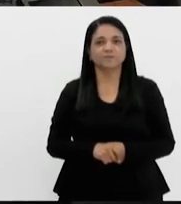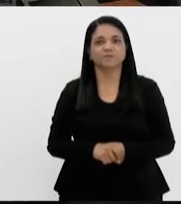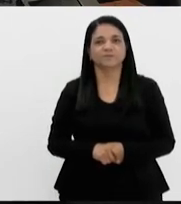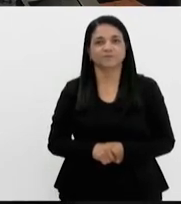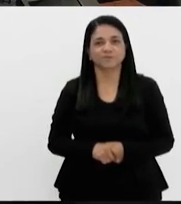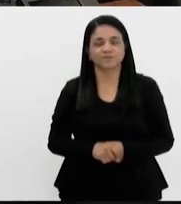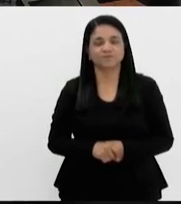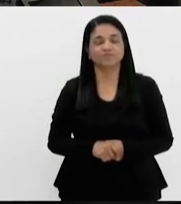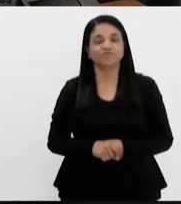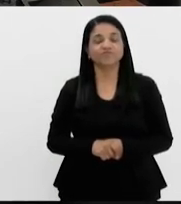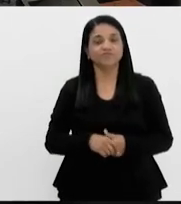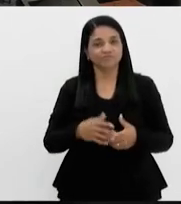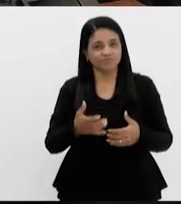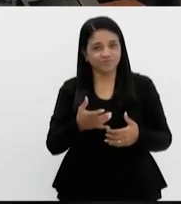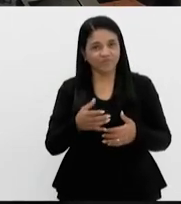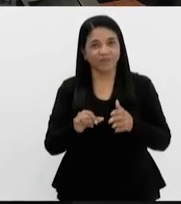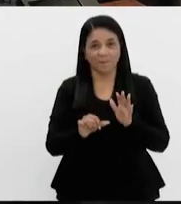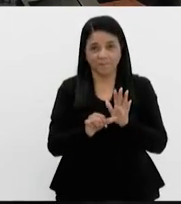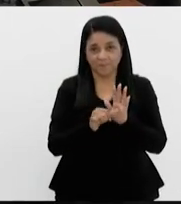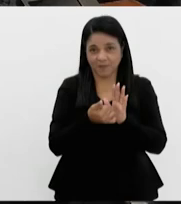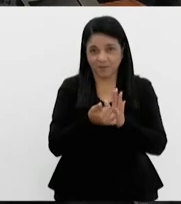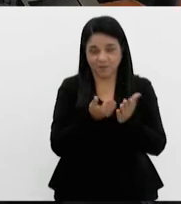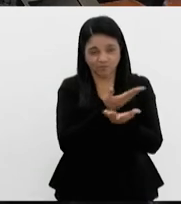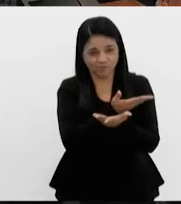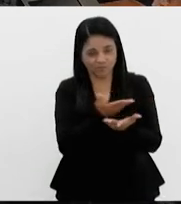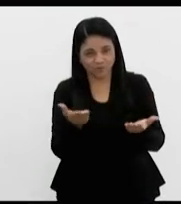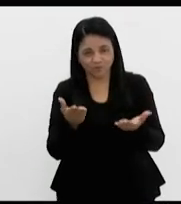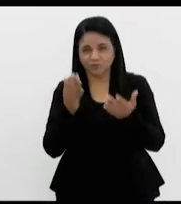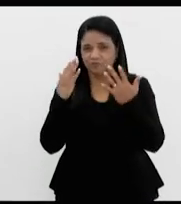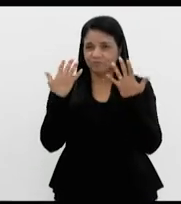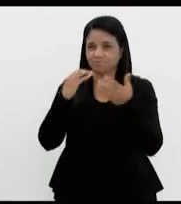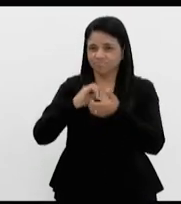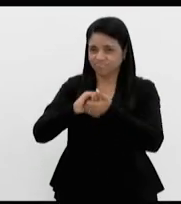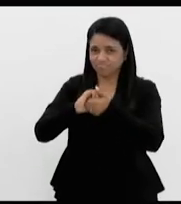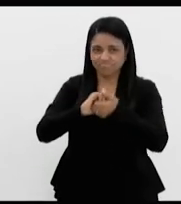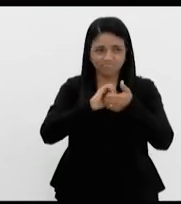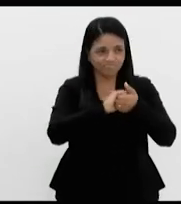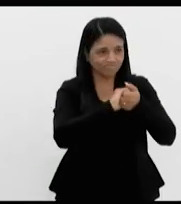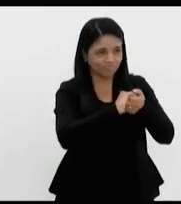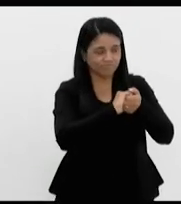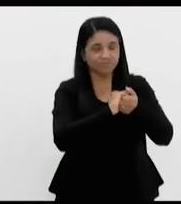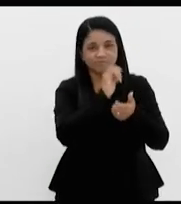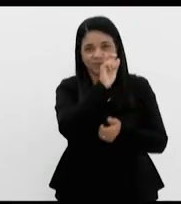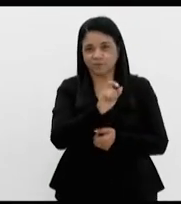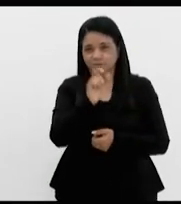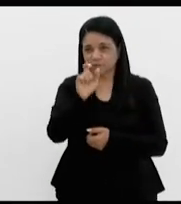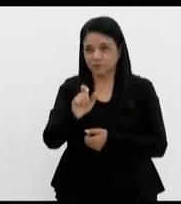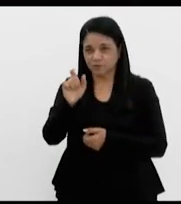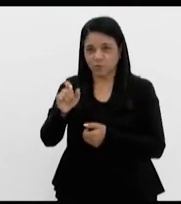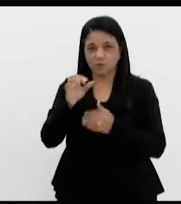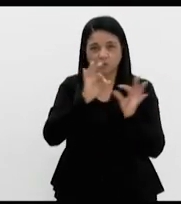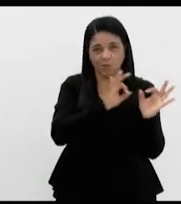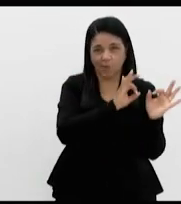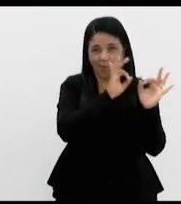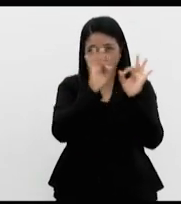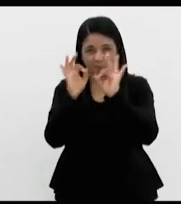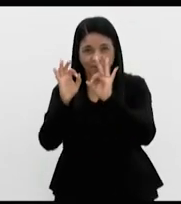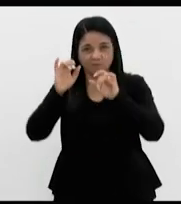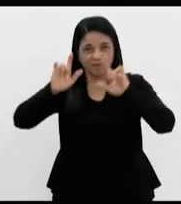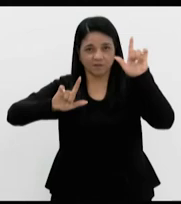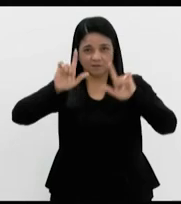primeiramente, saudar a todos e todas, saudar todas as pessoas que estão nos acompanhando pela